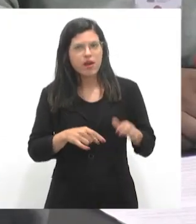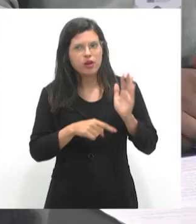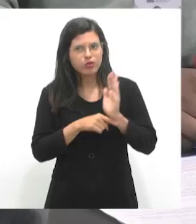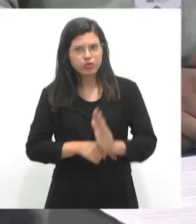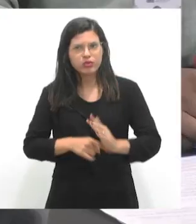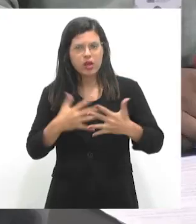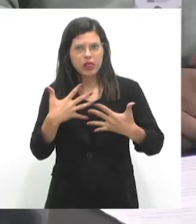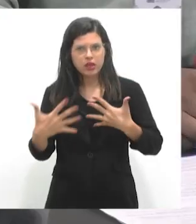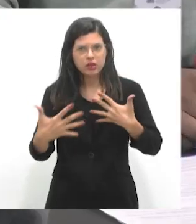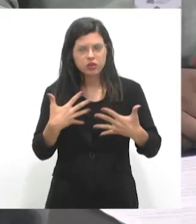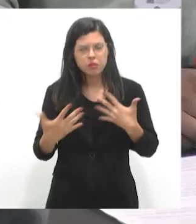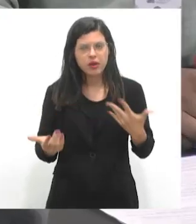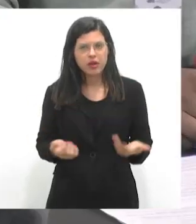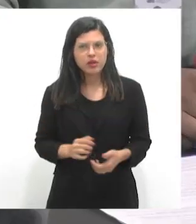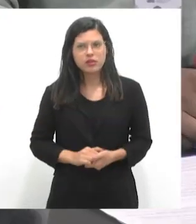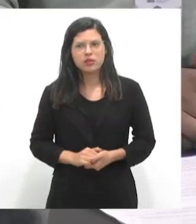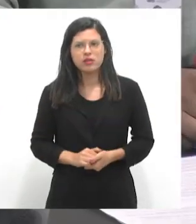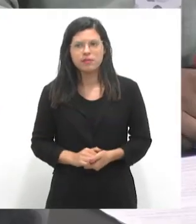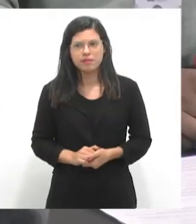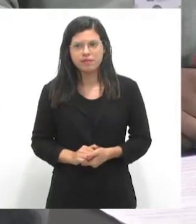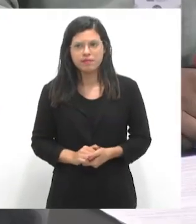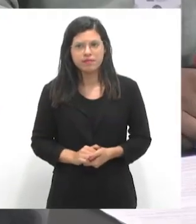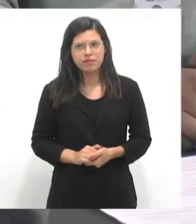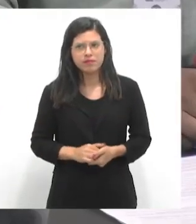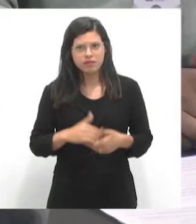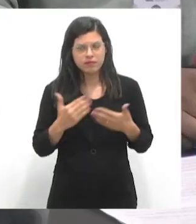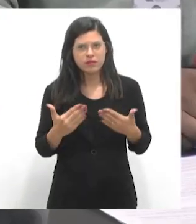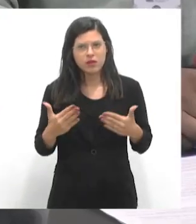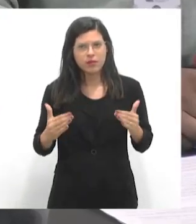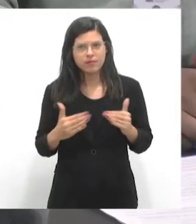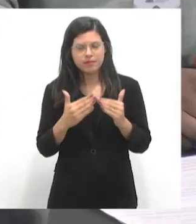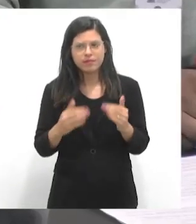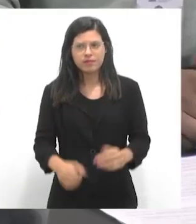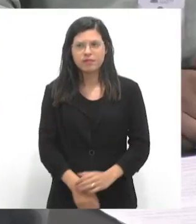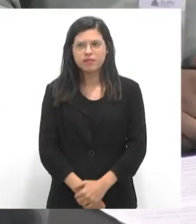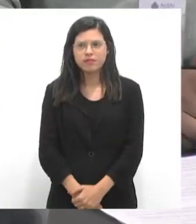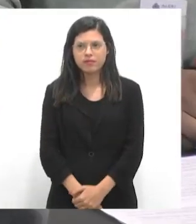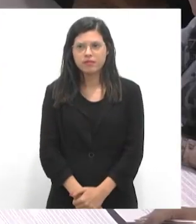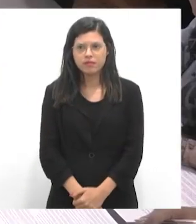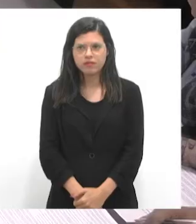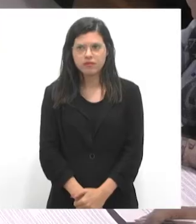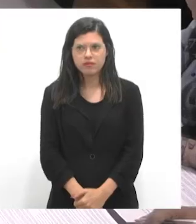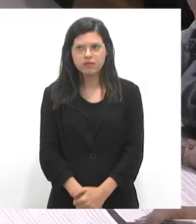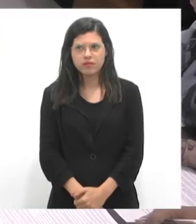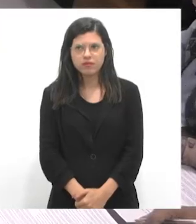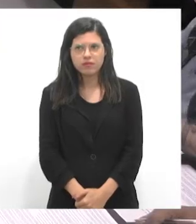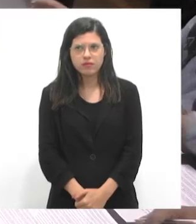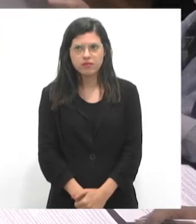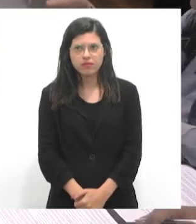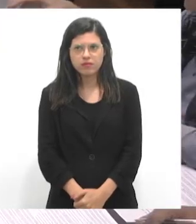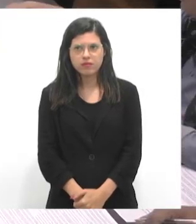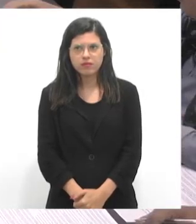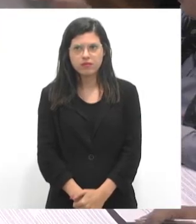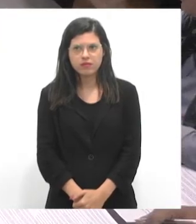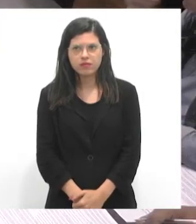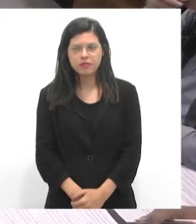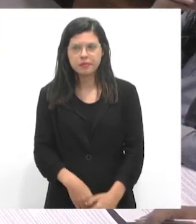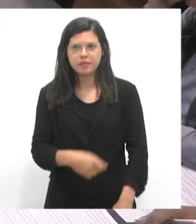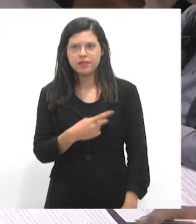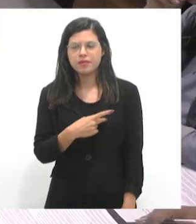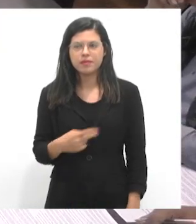que entra e para onde é que vai. Então, eu sou favorável. Presidente. Deputado Luiz Paulo.